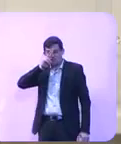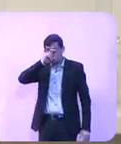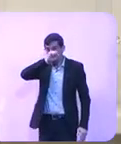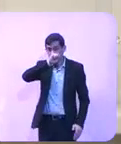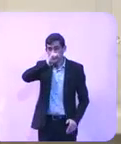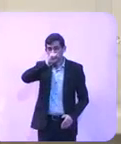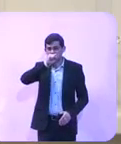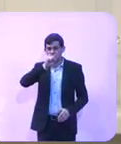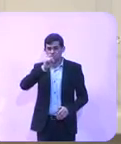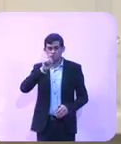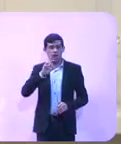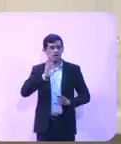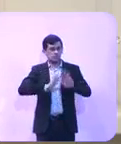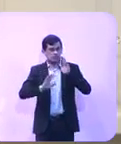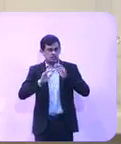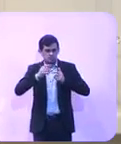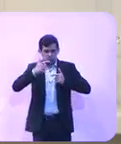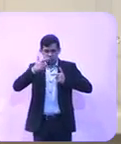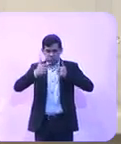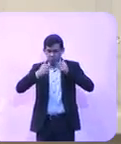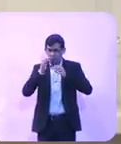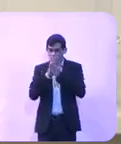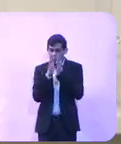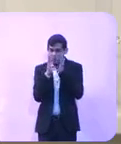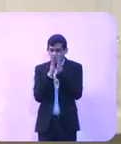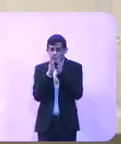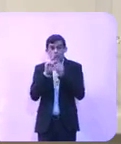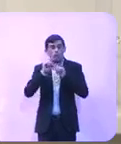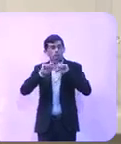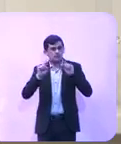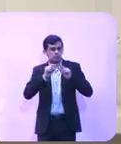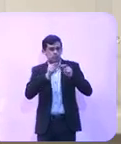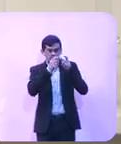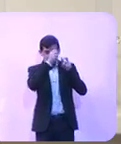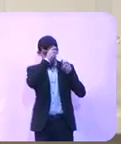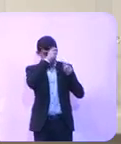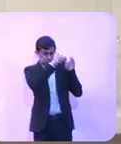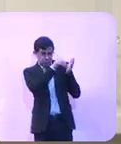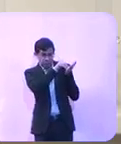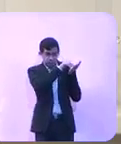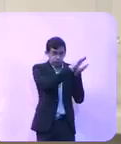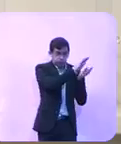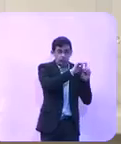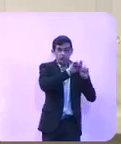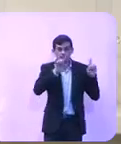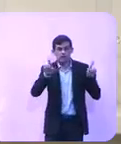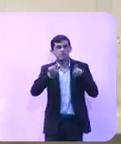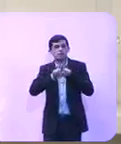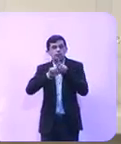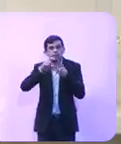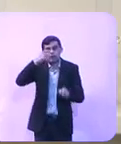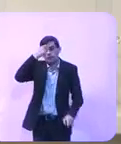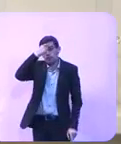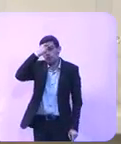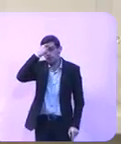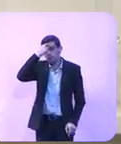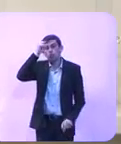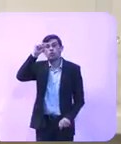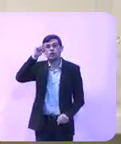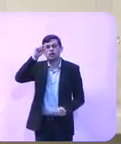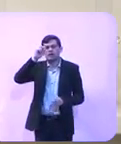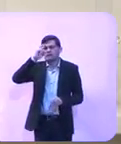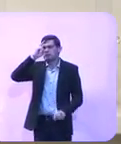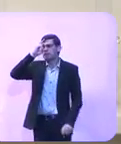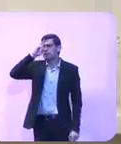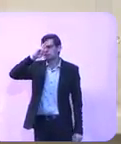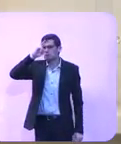é simplesmente combater o inimigo, mas é trabalhar a minha mente e dizer: eu lembro, Senhor, da tua